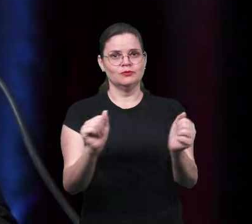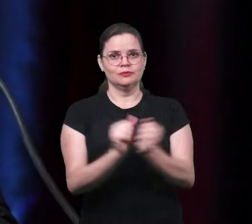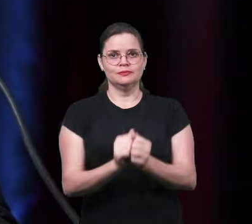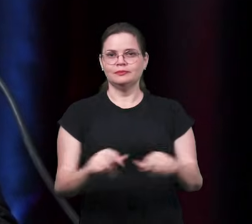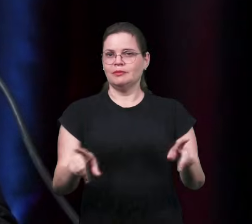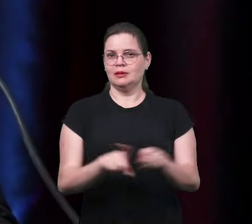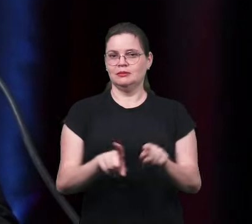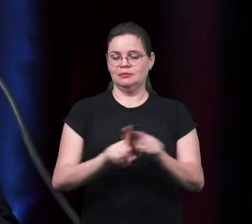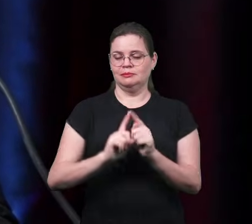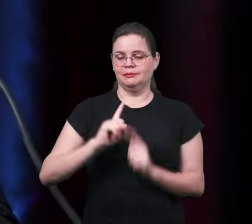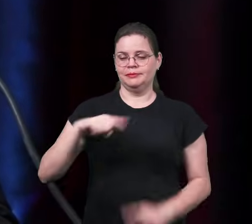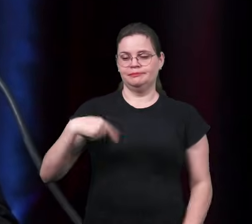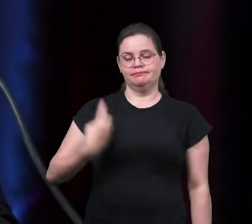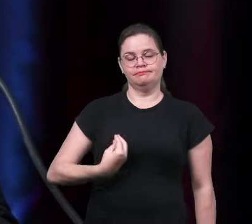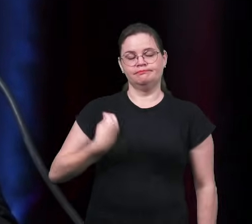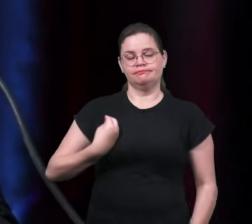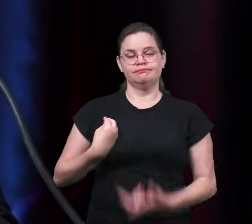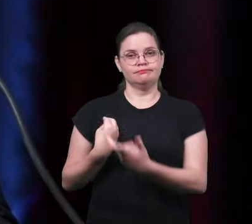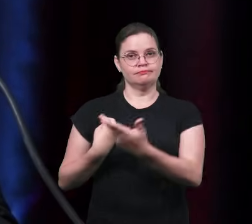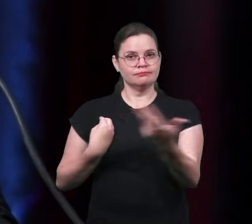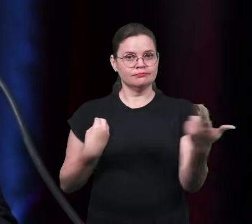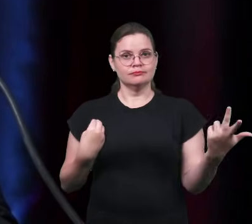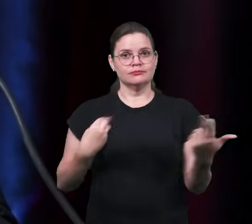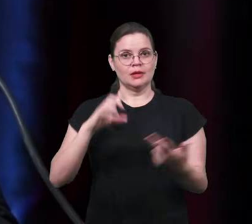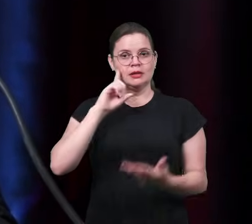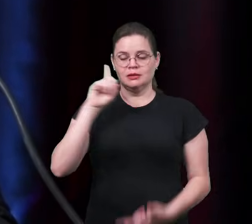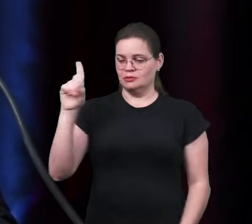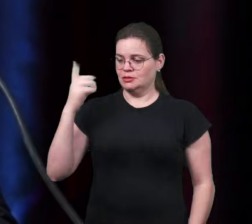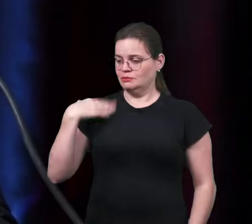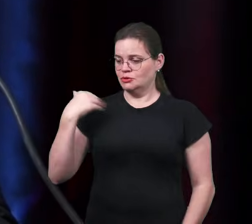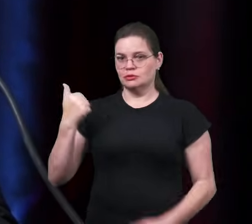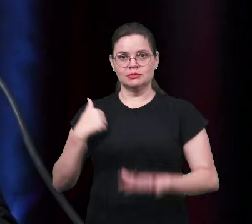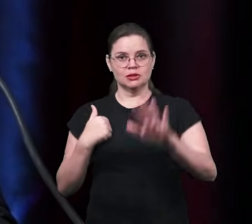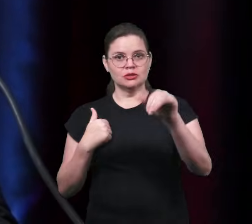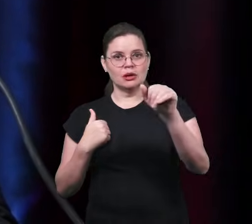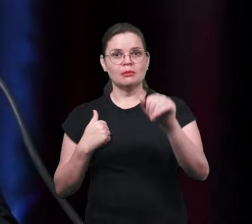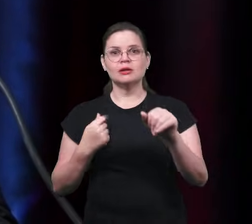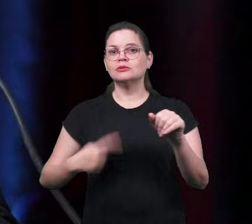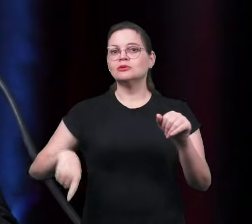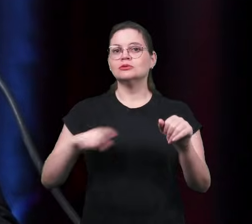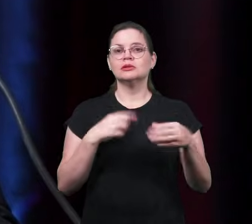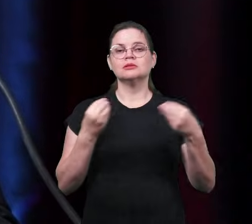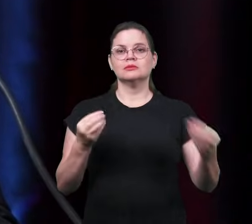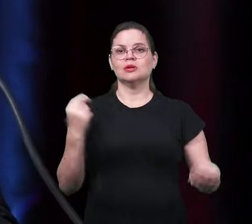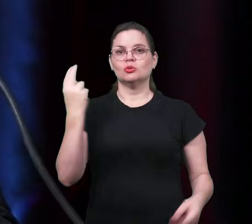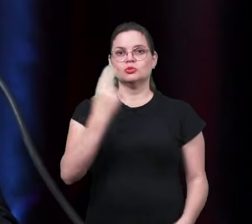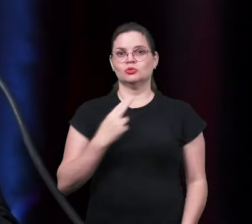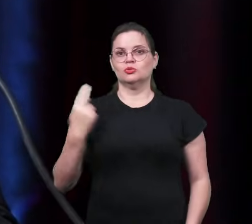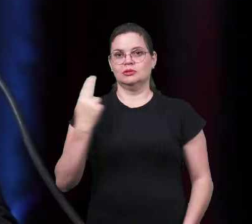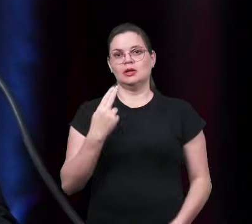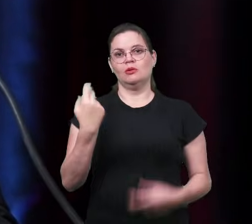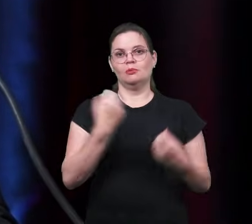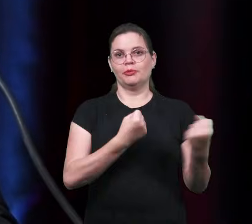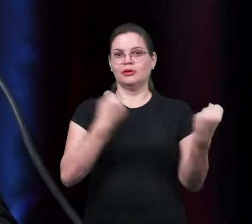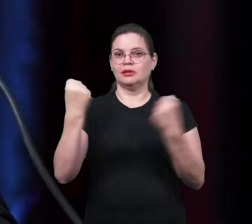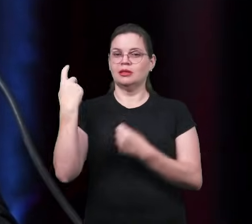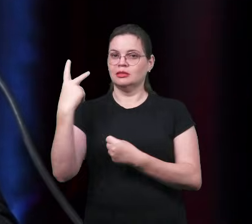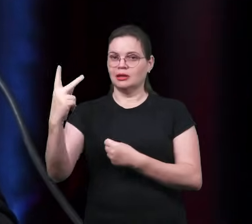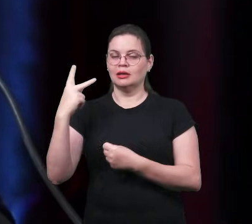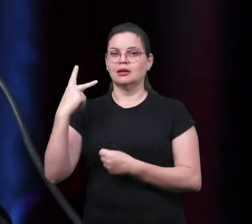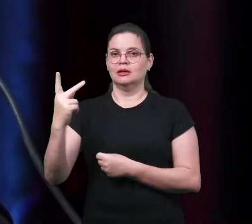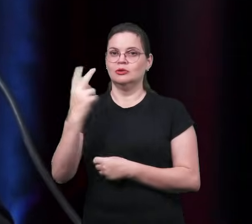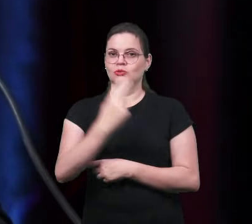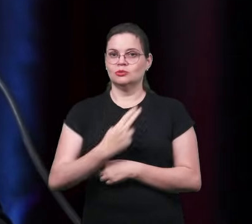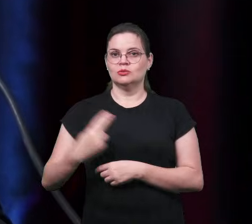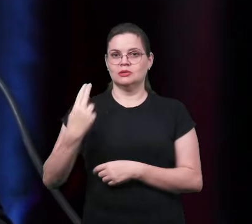está chamando hoje, Deus tem uma grande obra para fazer, para usar o homem, o poder de Deus sendo